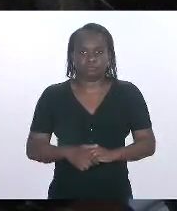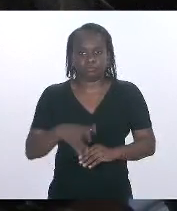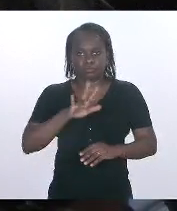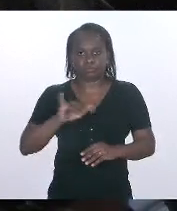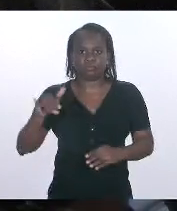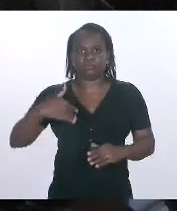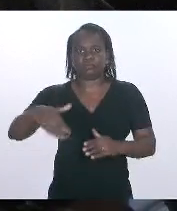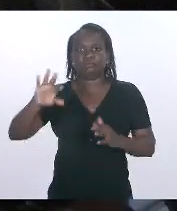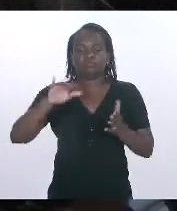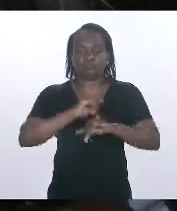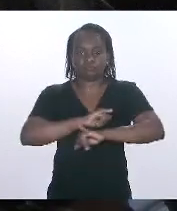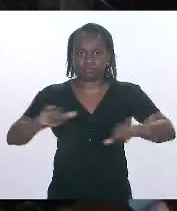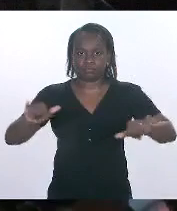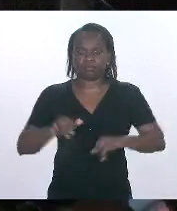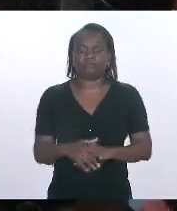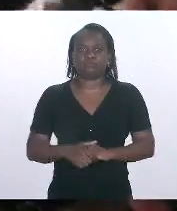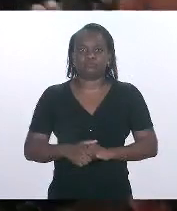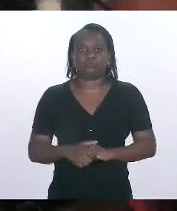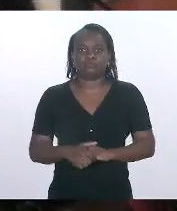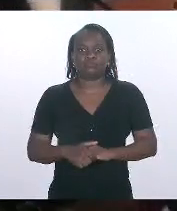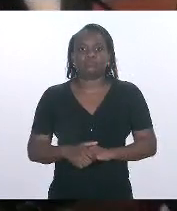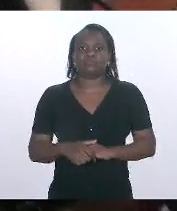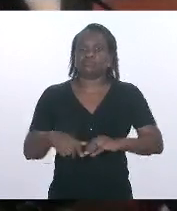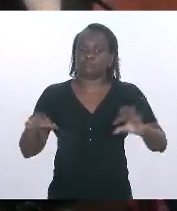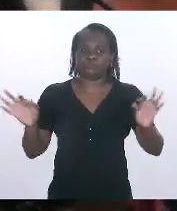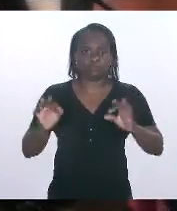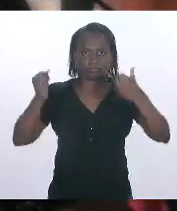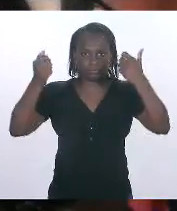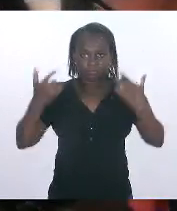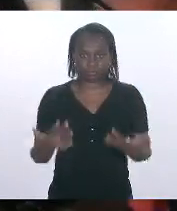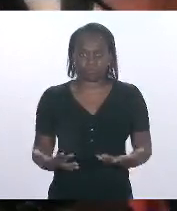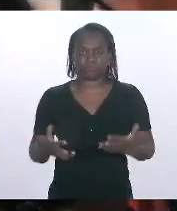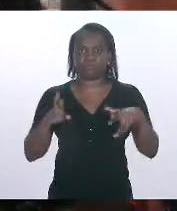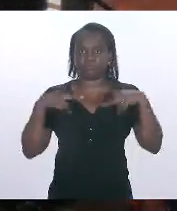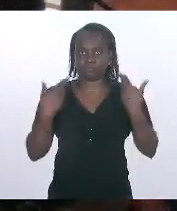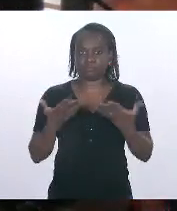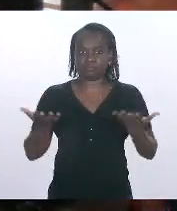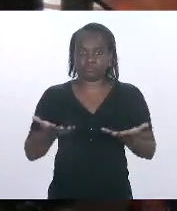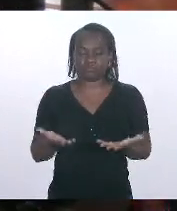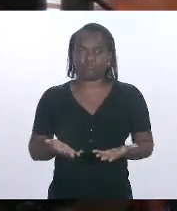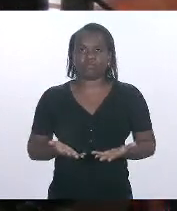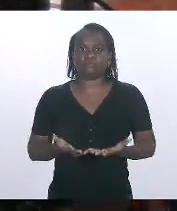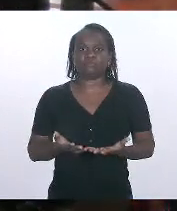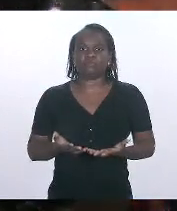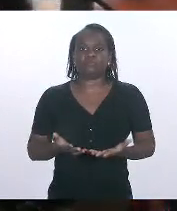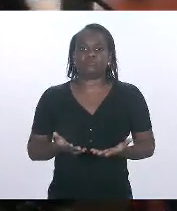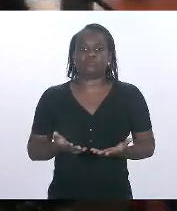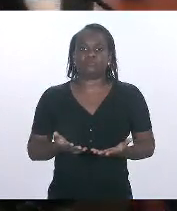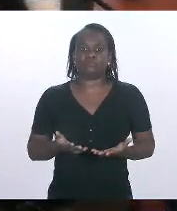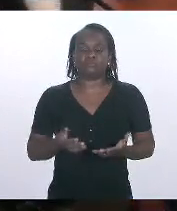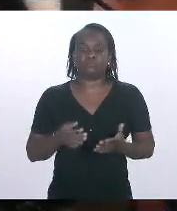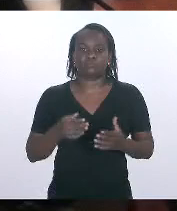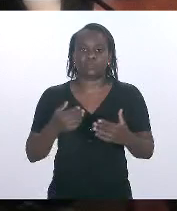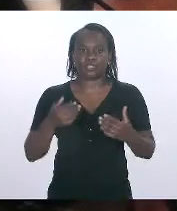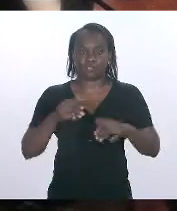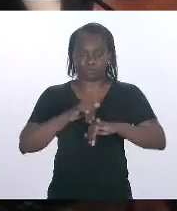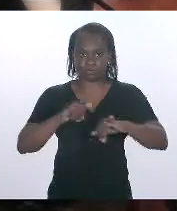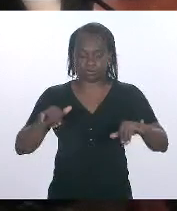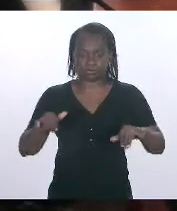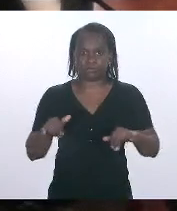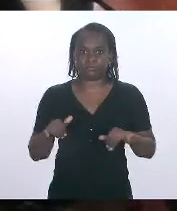à publicação. Nada mais a tratar na ordem do dia. Expediente final, presidente.